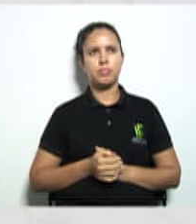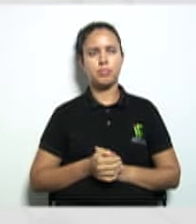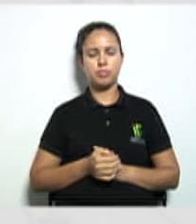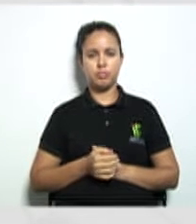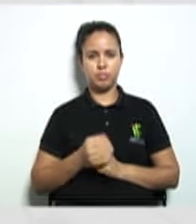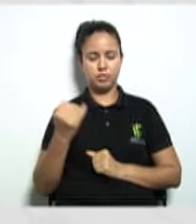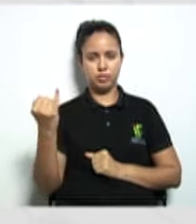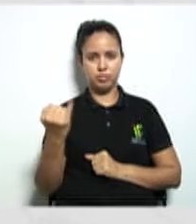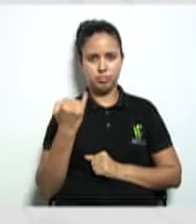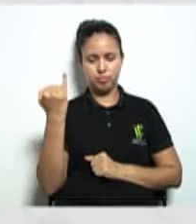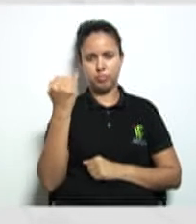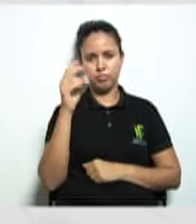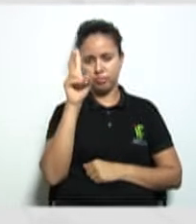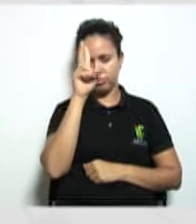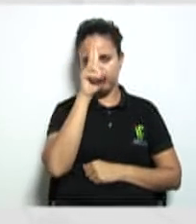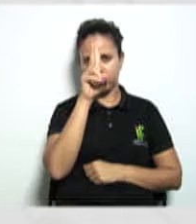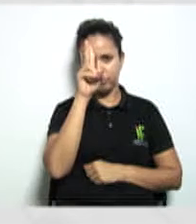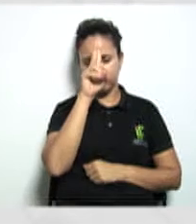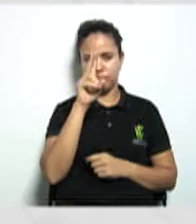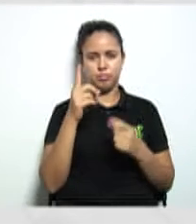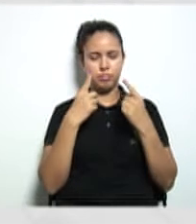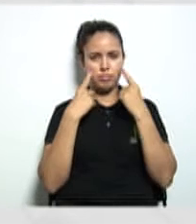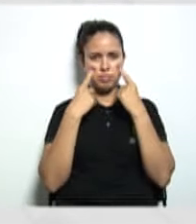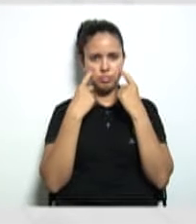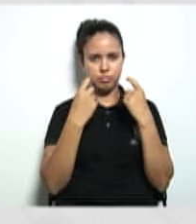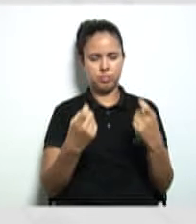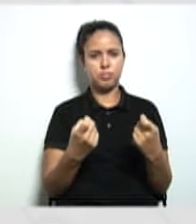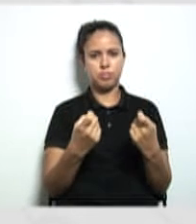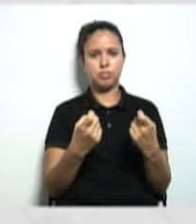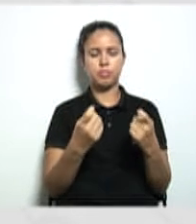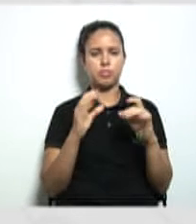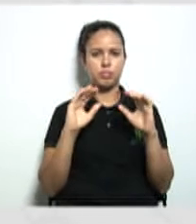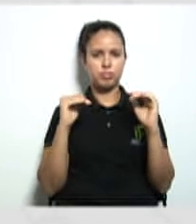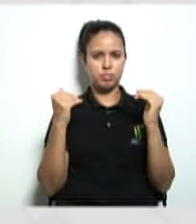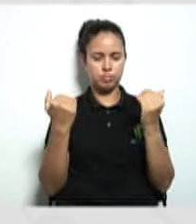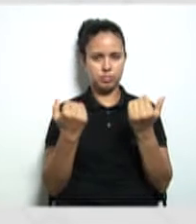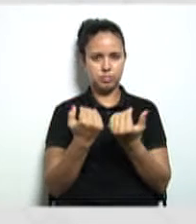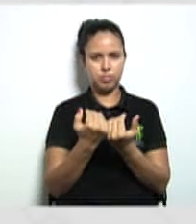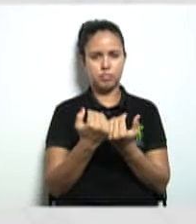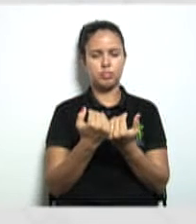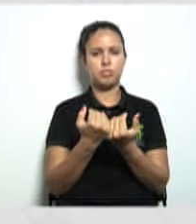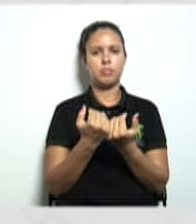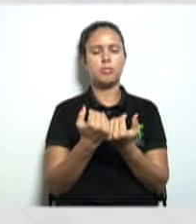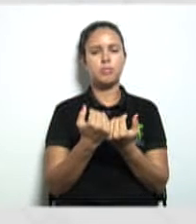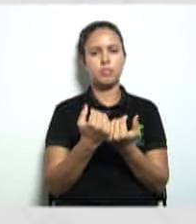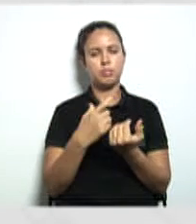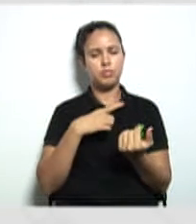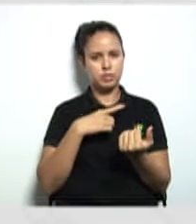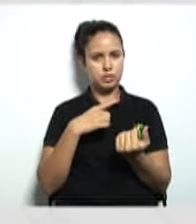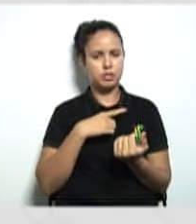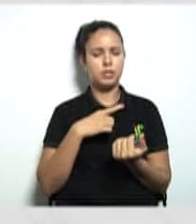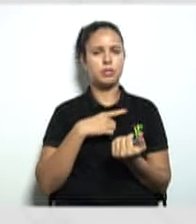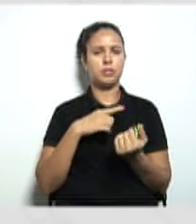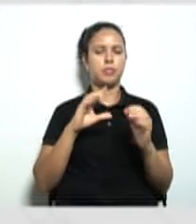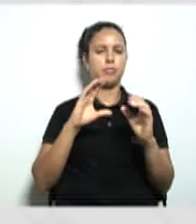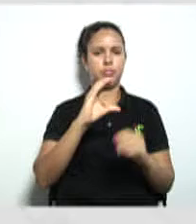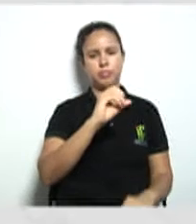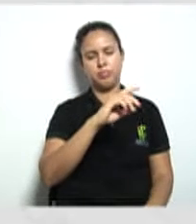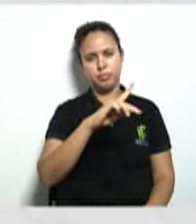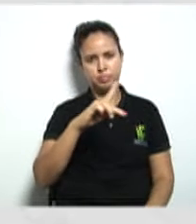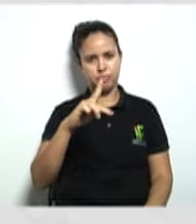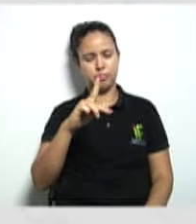Importante ressaltar que o interesse pela comunidade exige das cooperativas apoio